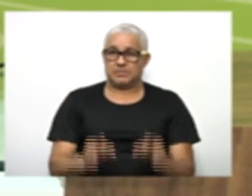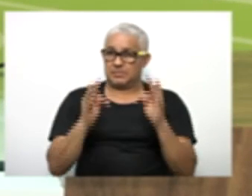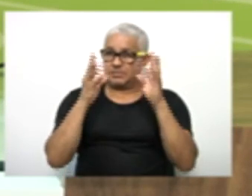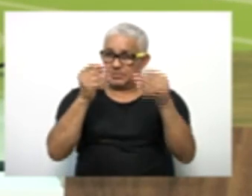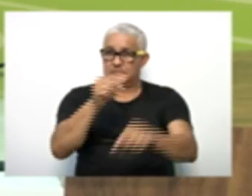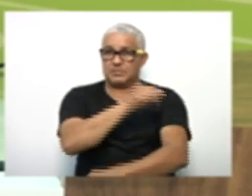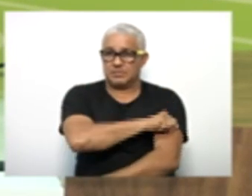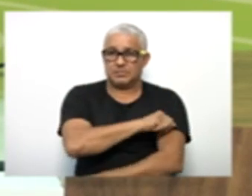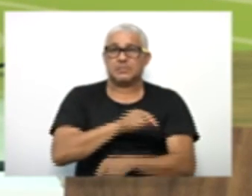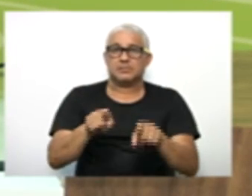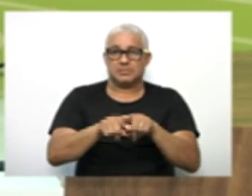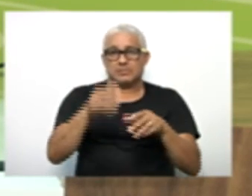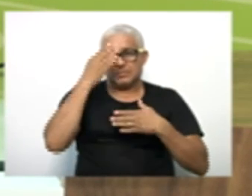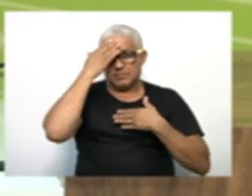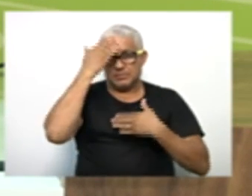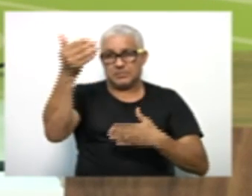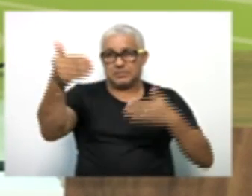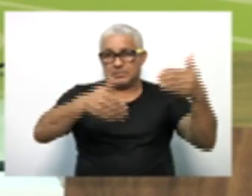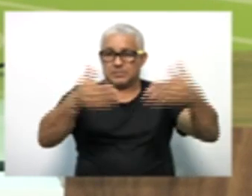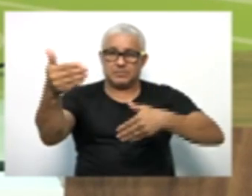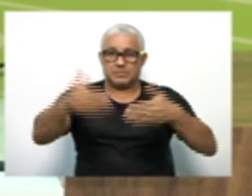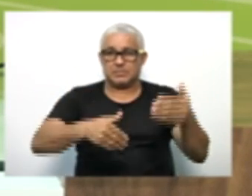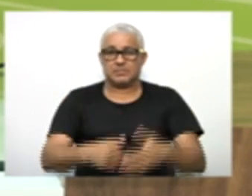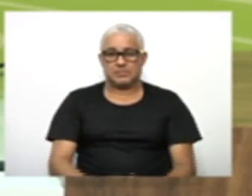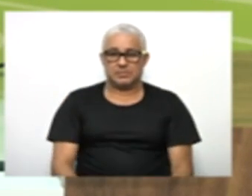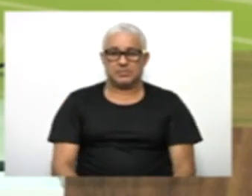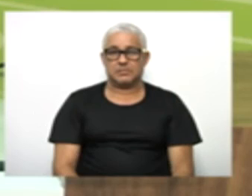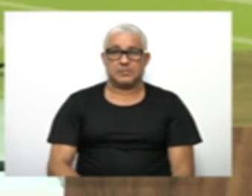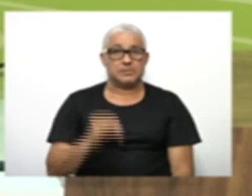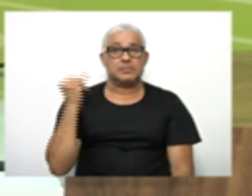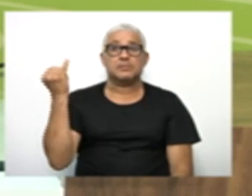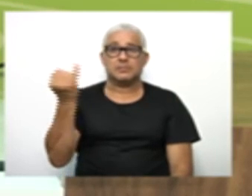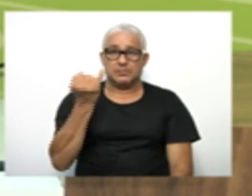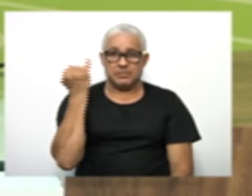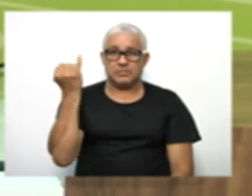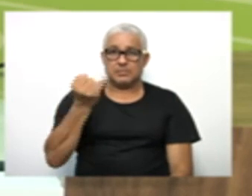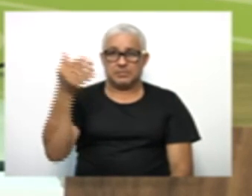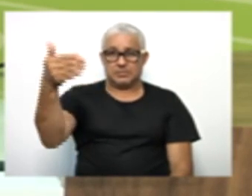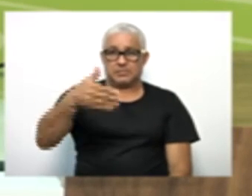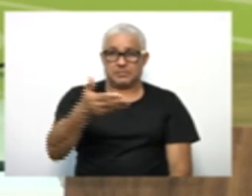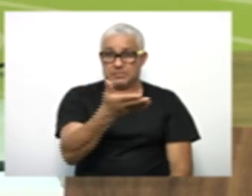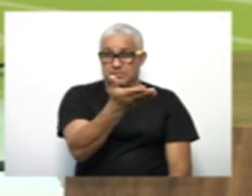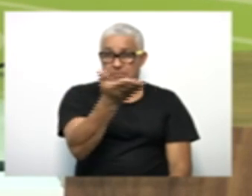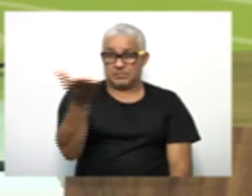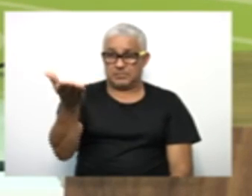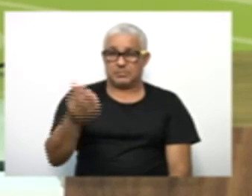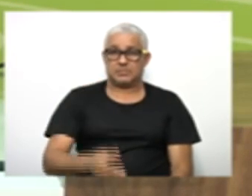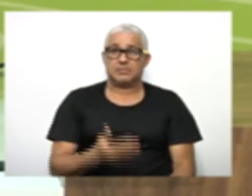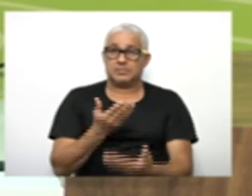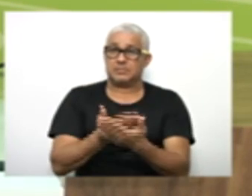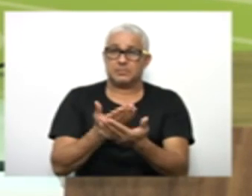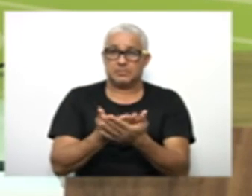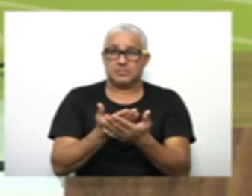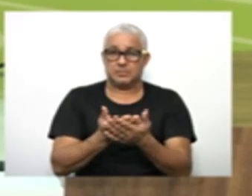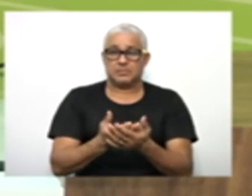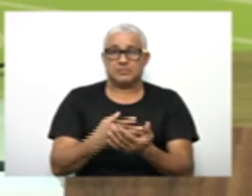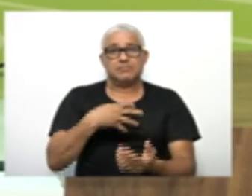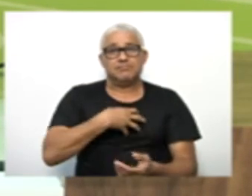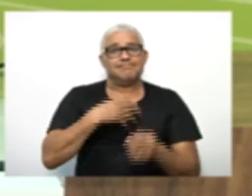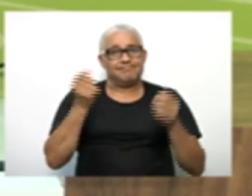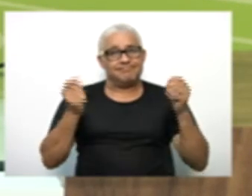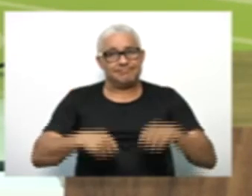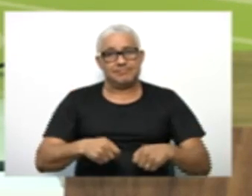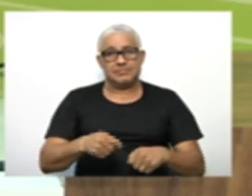e nós também agradecemos a participação de todos vocês. É extrema importância a participação de vocês. Esta aula só tem sentido